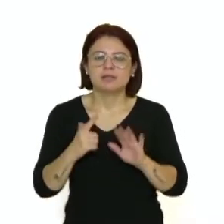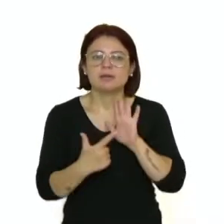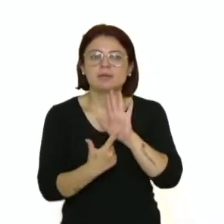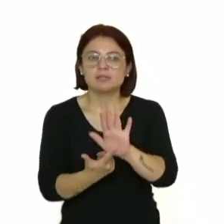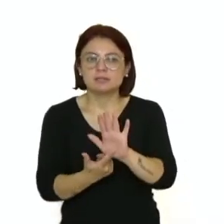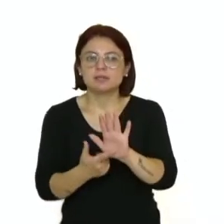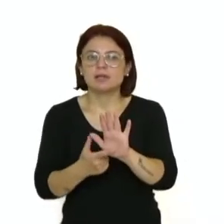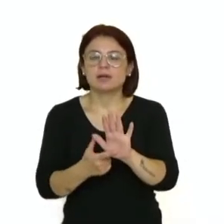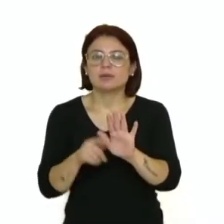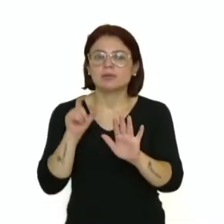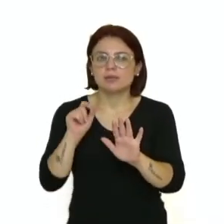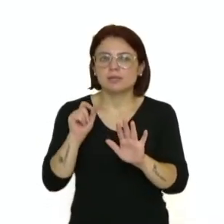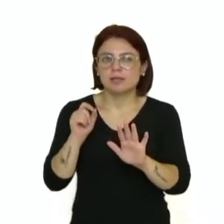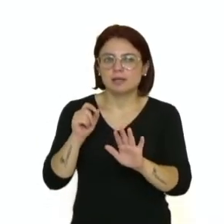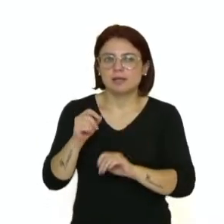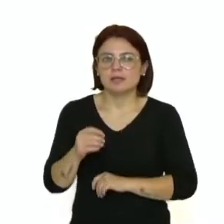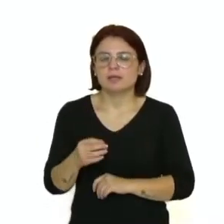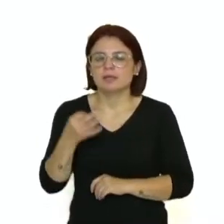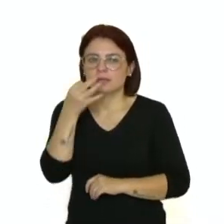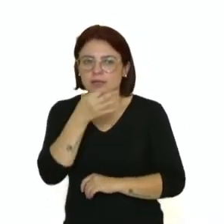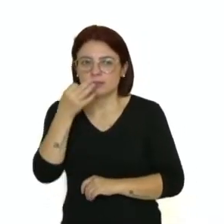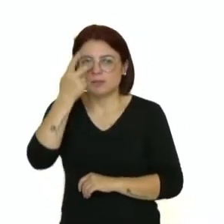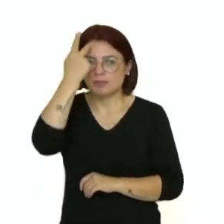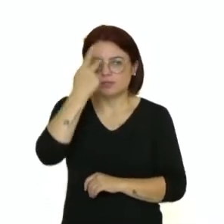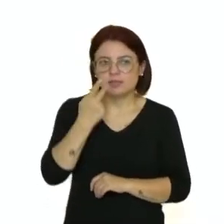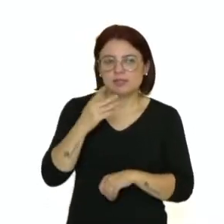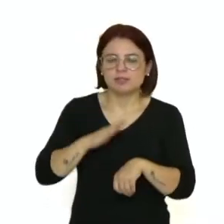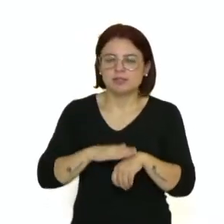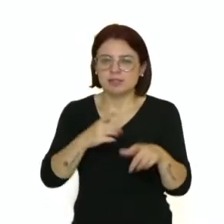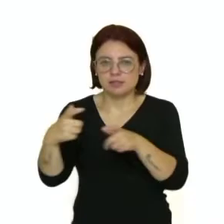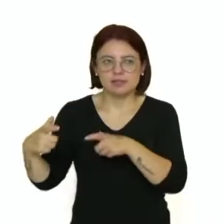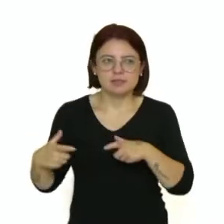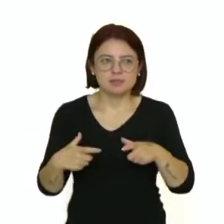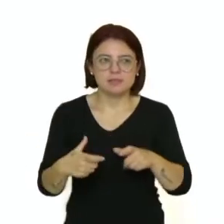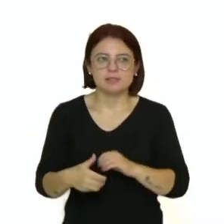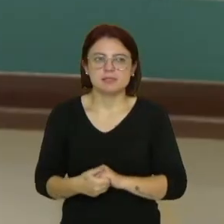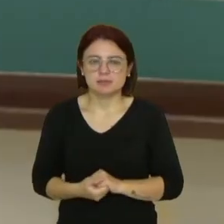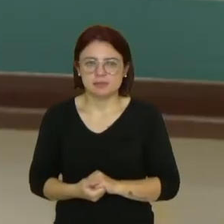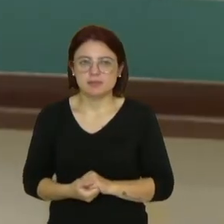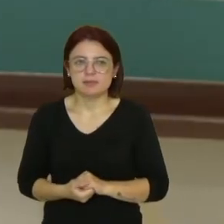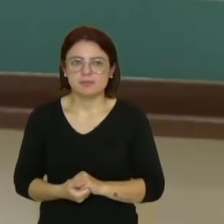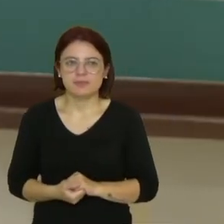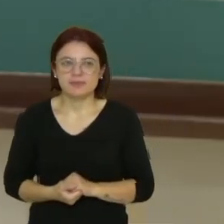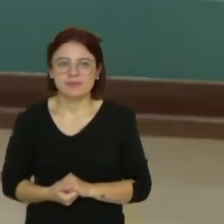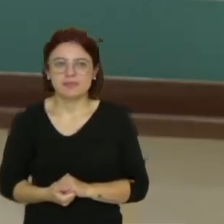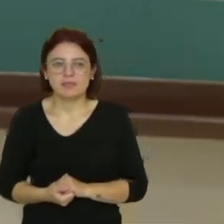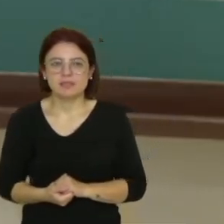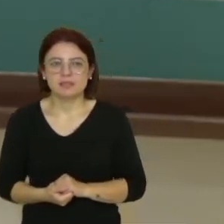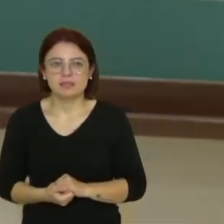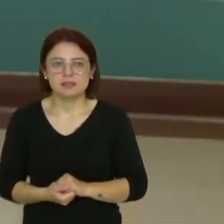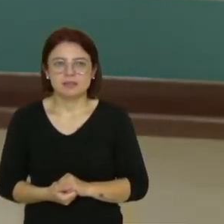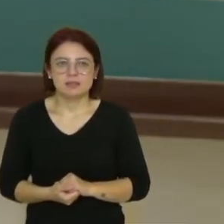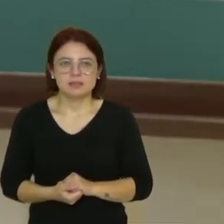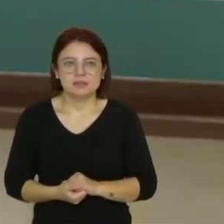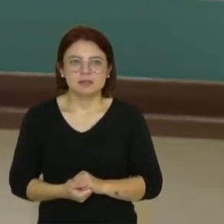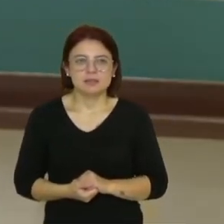ou pode apresentar, né, narrador, personagens, tempo e também espaço. Perfeito?